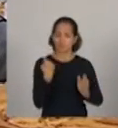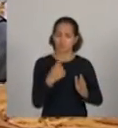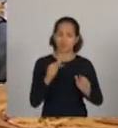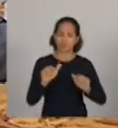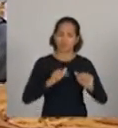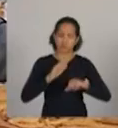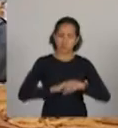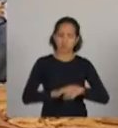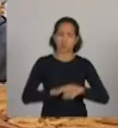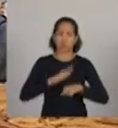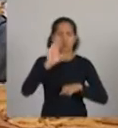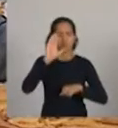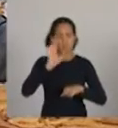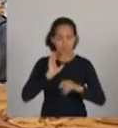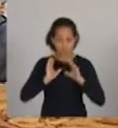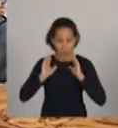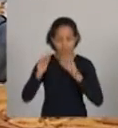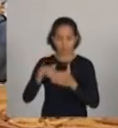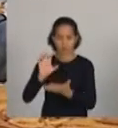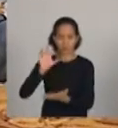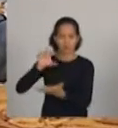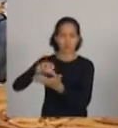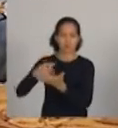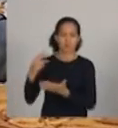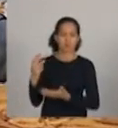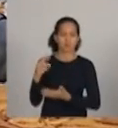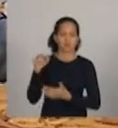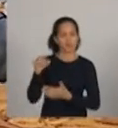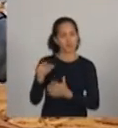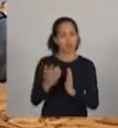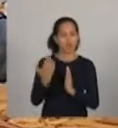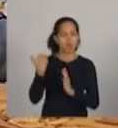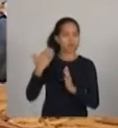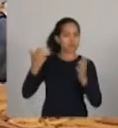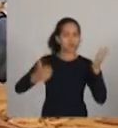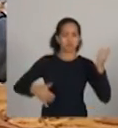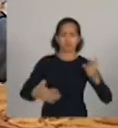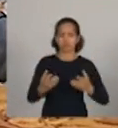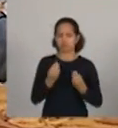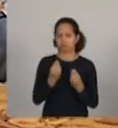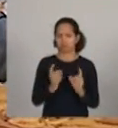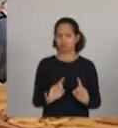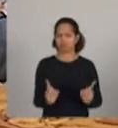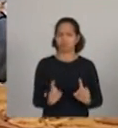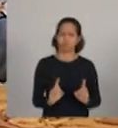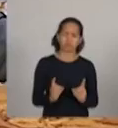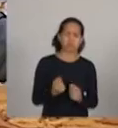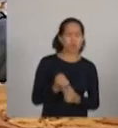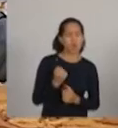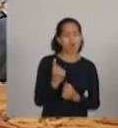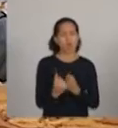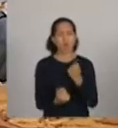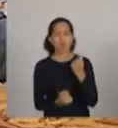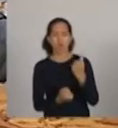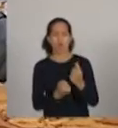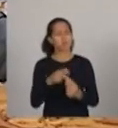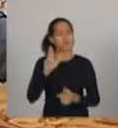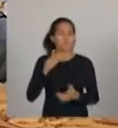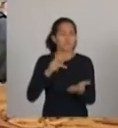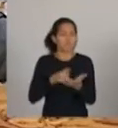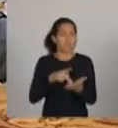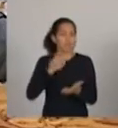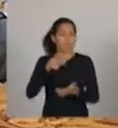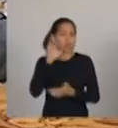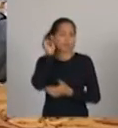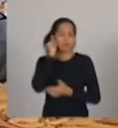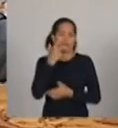trabalhar mais para o terceiro setor, que quase não se falava aqui na Assembleia. Quase, muito pouco. Aliás, eu nunca ouvi,